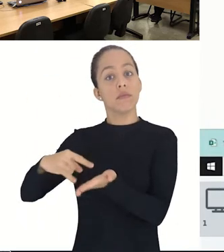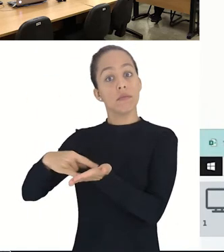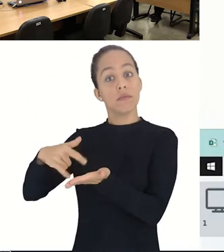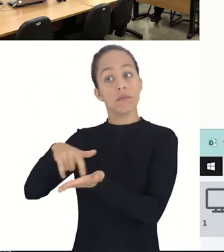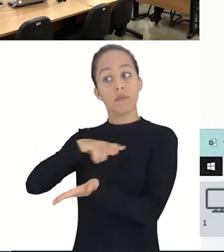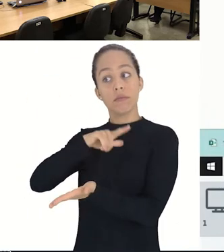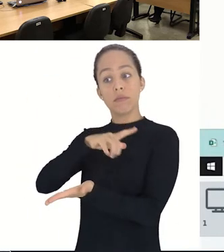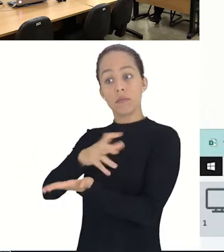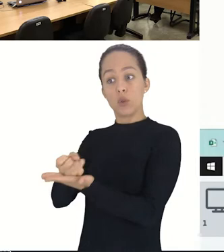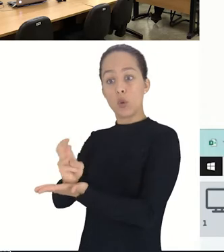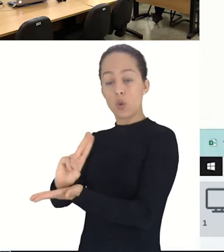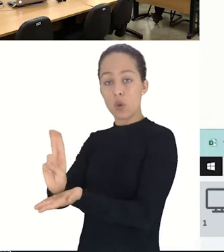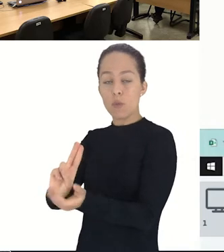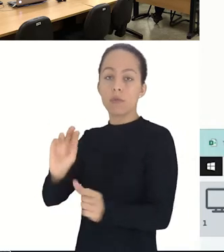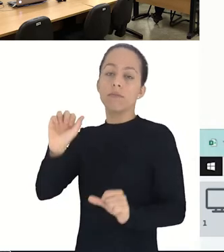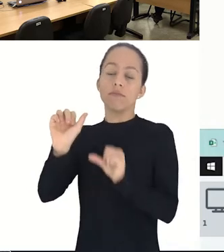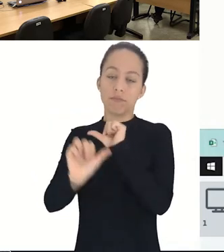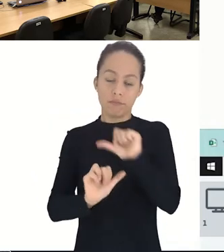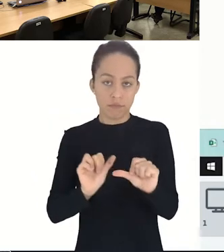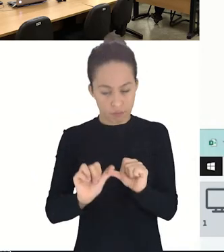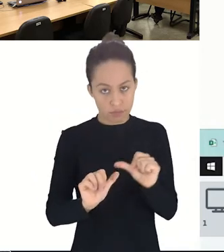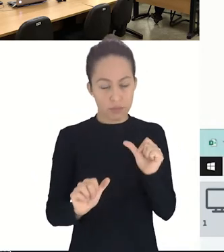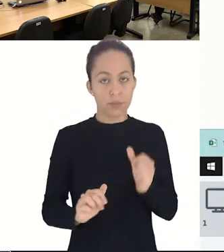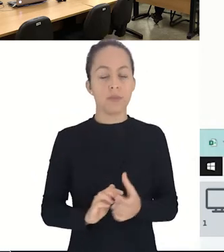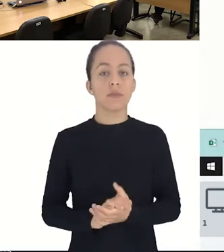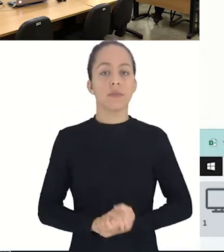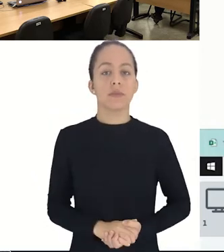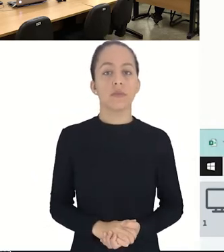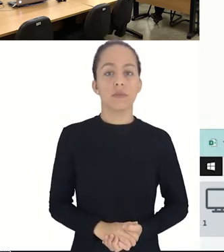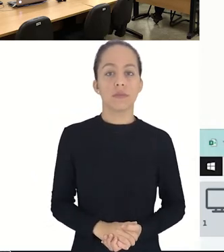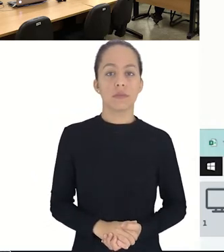O nome do arquivo a ser gerado foi alterado.